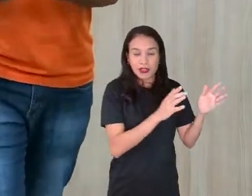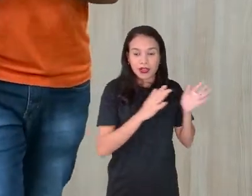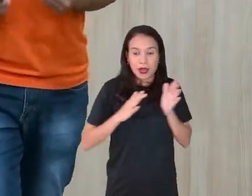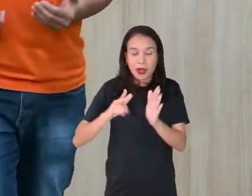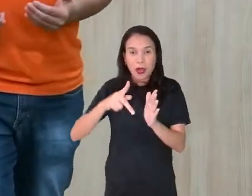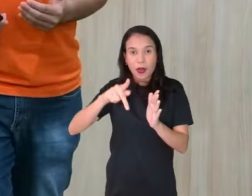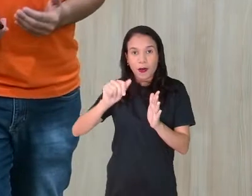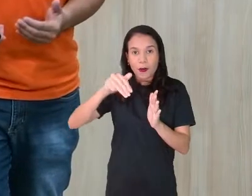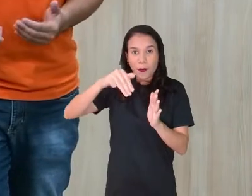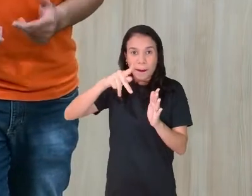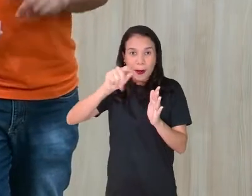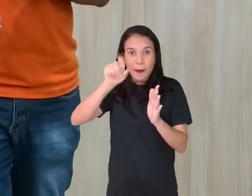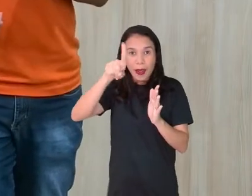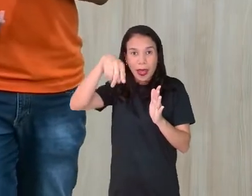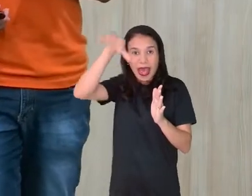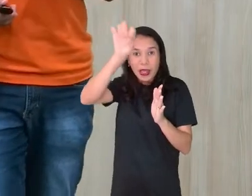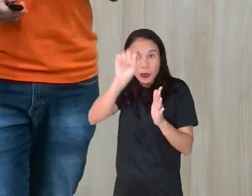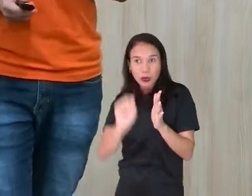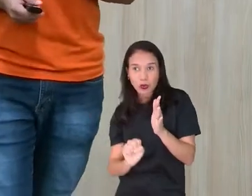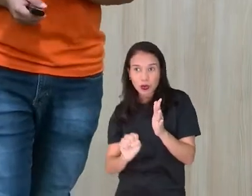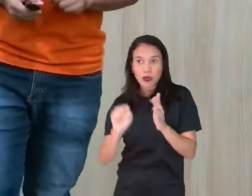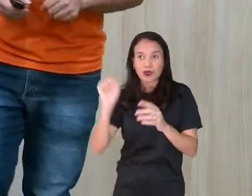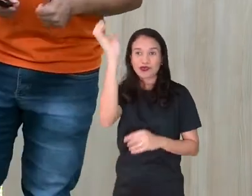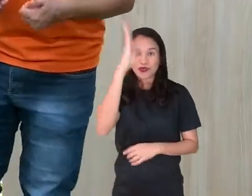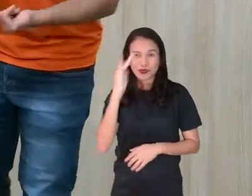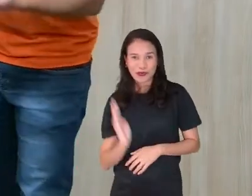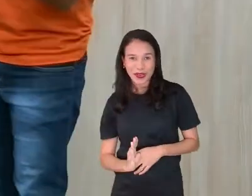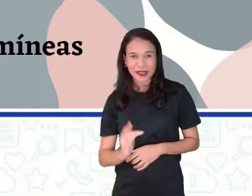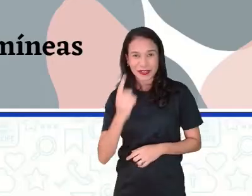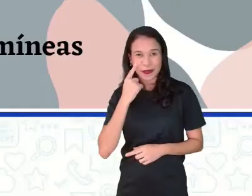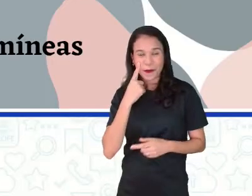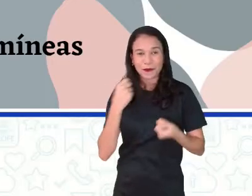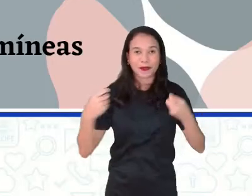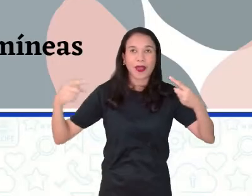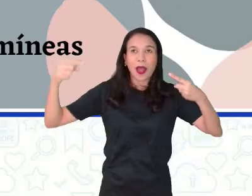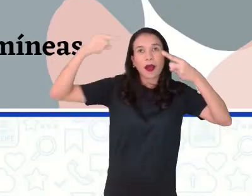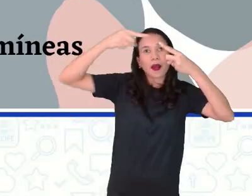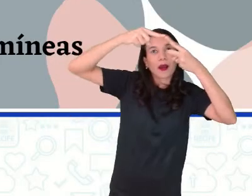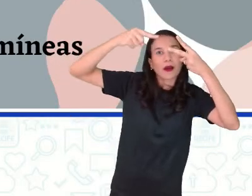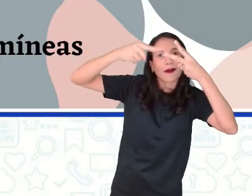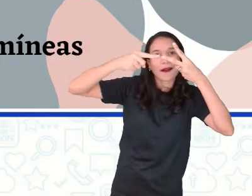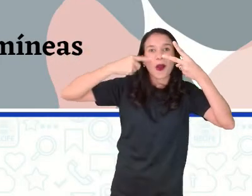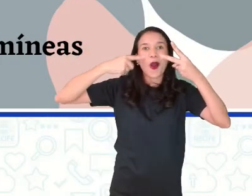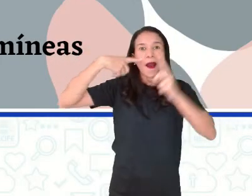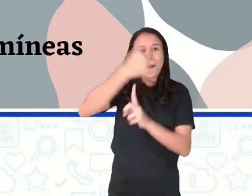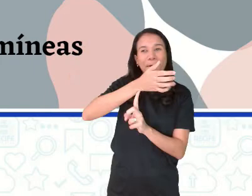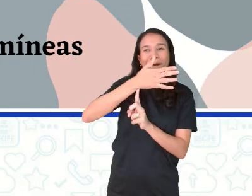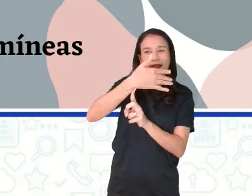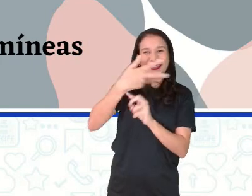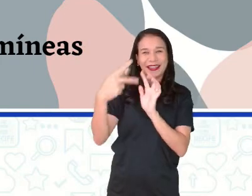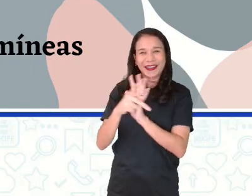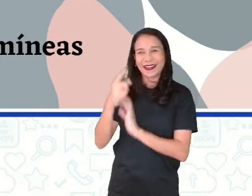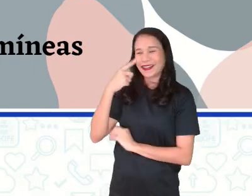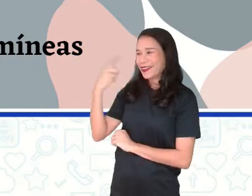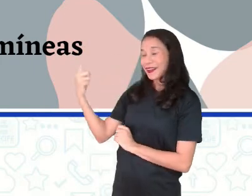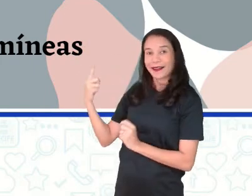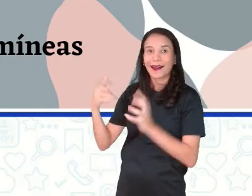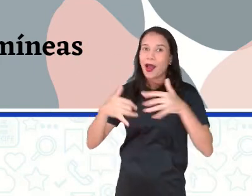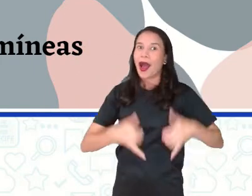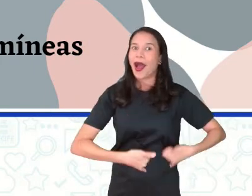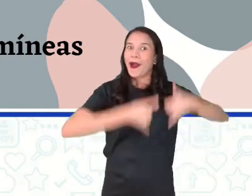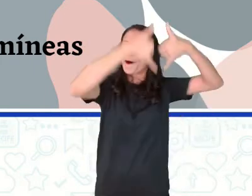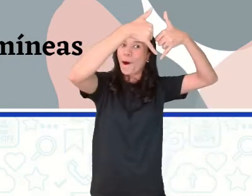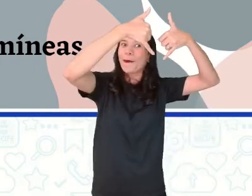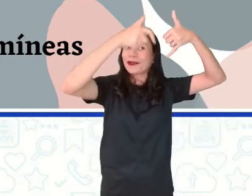no sul do Brasil, veja aqui, ó, ele vai fazer parte, olha as bandeirinhas aí, né? Copa do Mundo